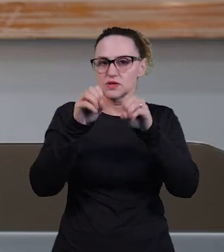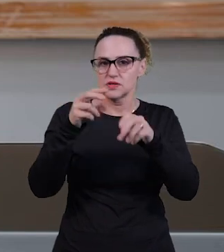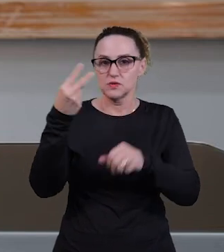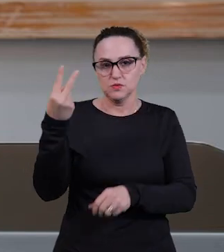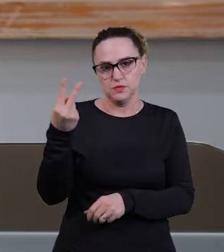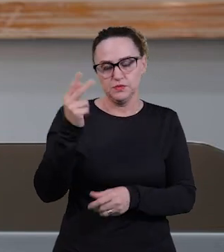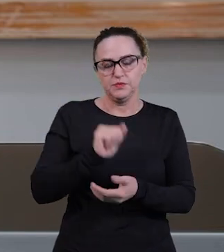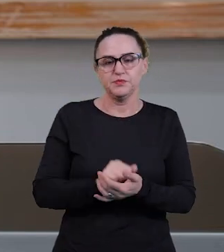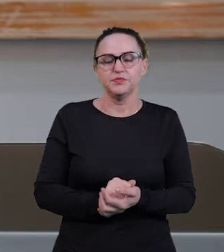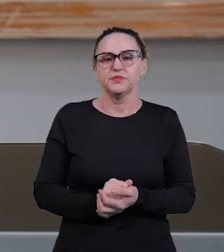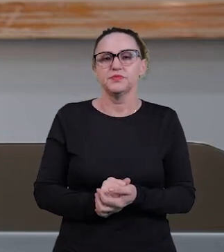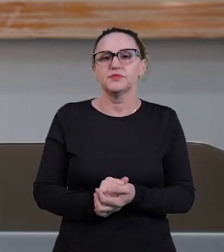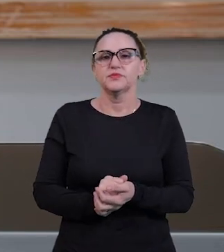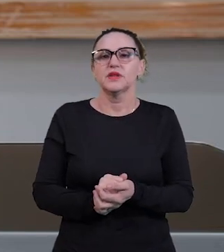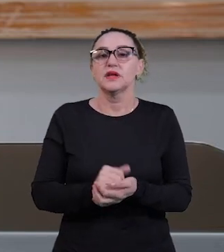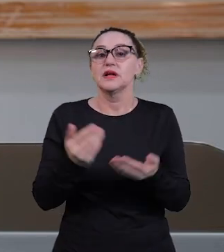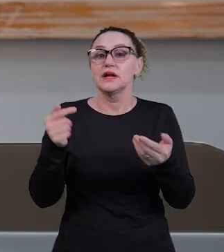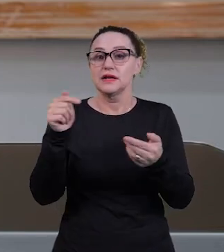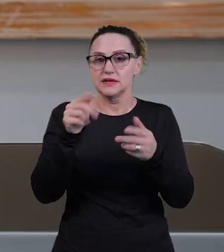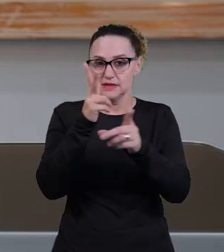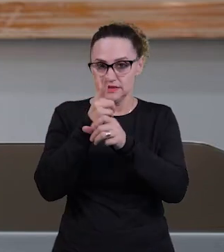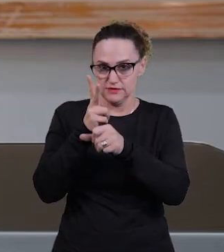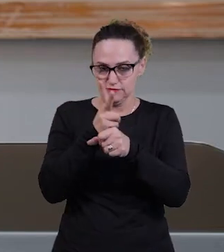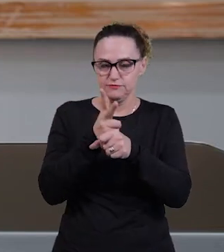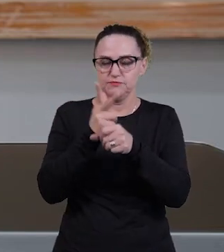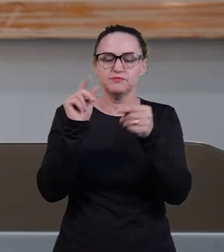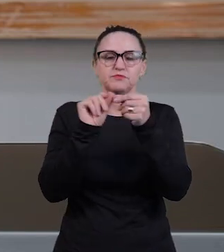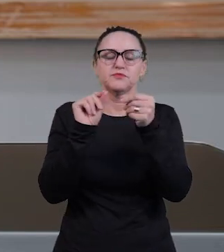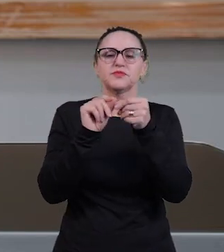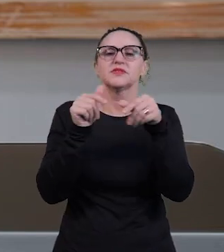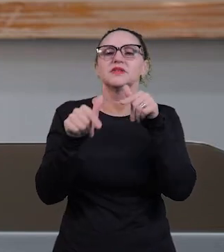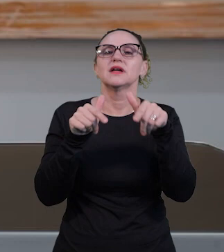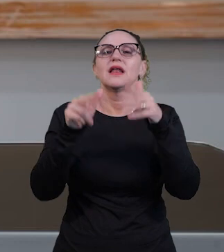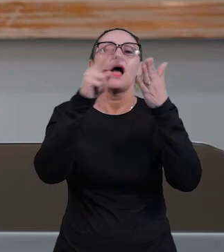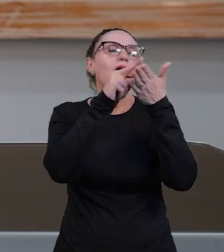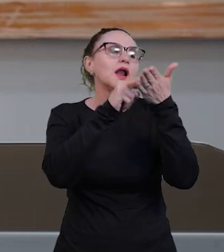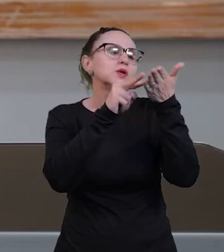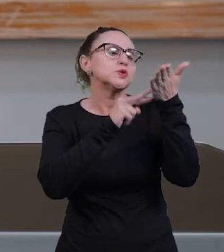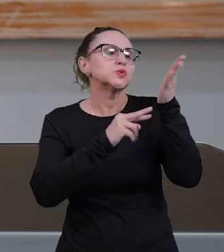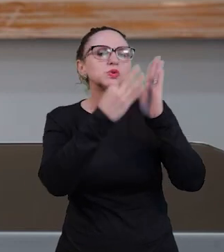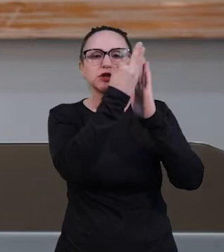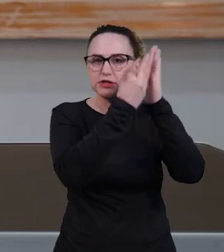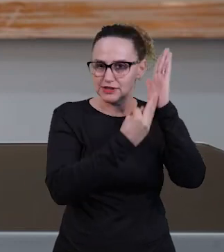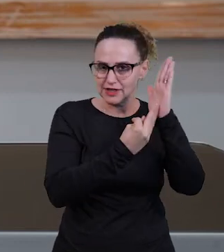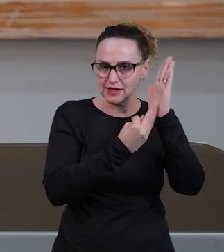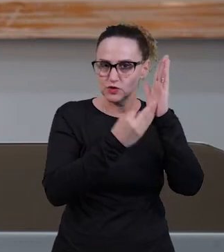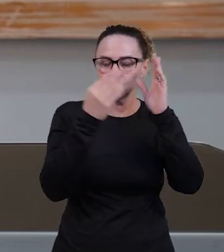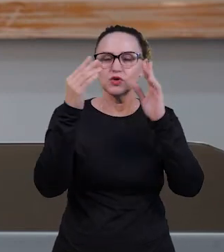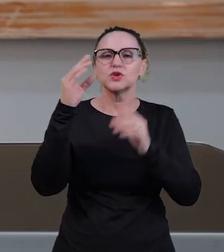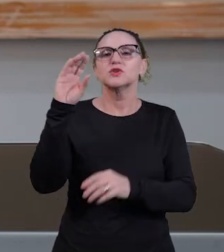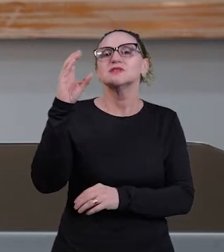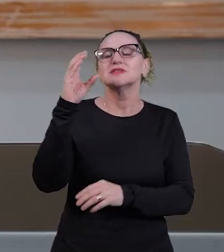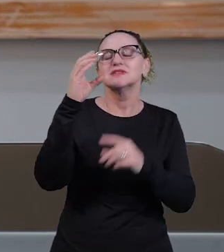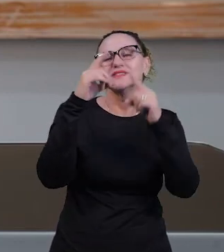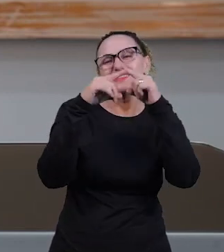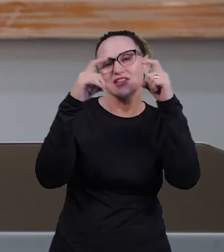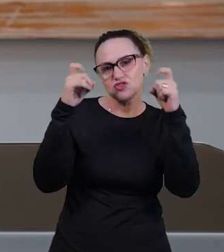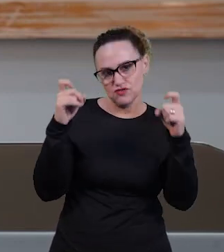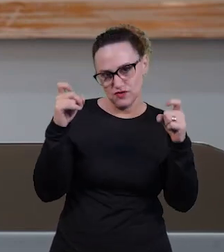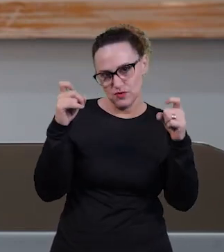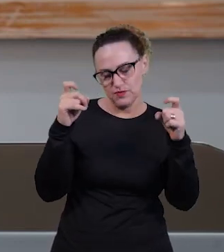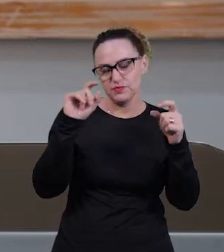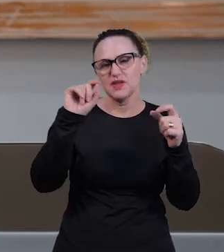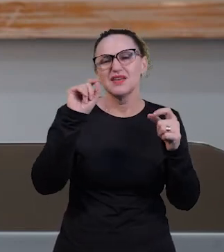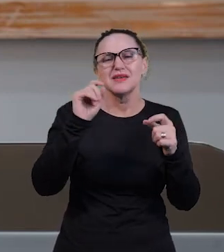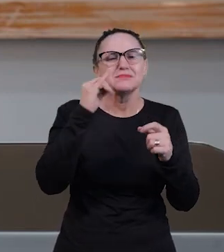2. Estaremos, neste vídeo, trabalhando a questão da leitura de texto científico, tão imprescindível